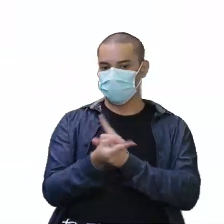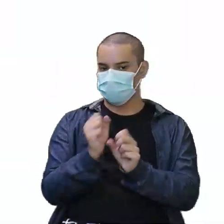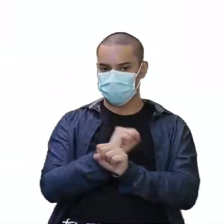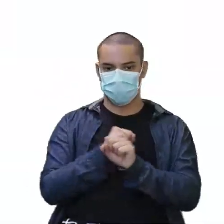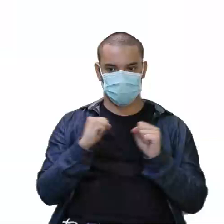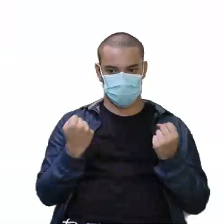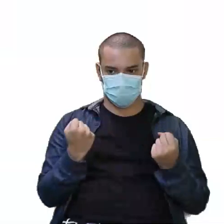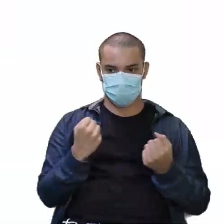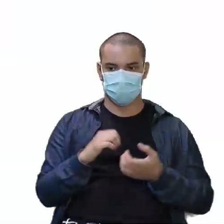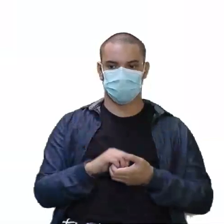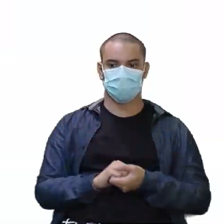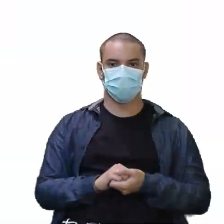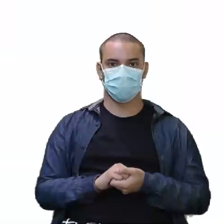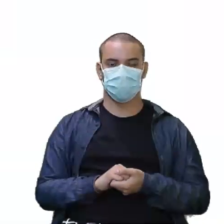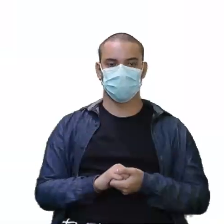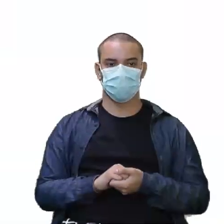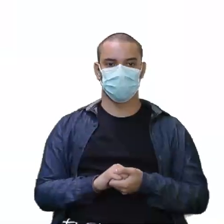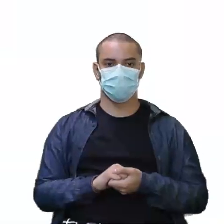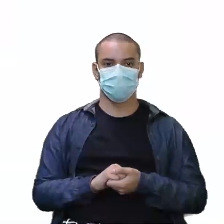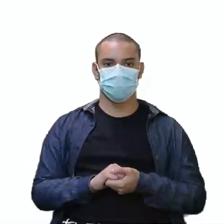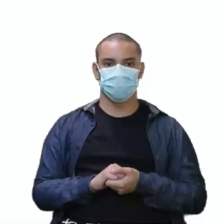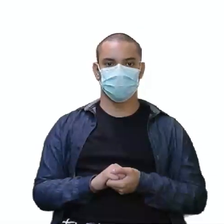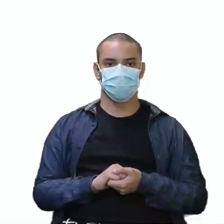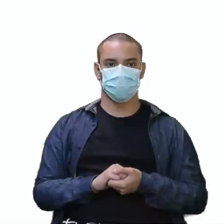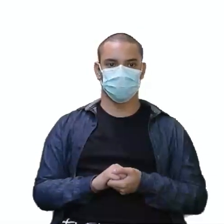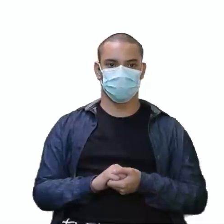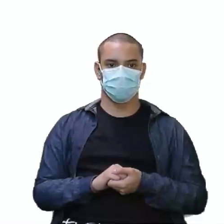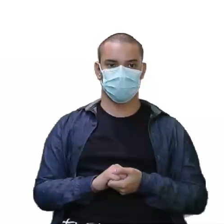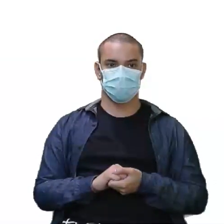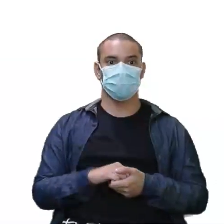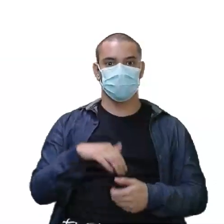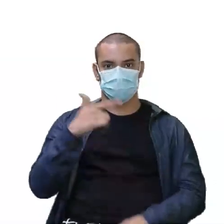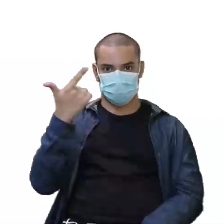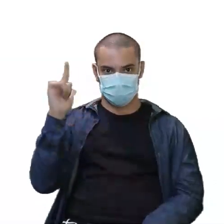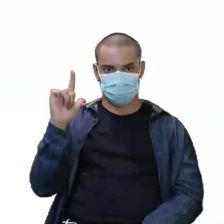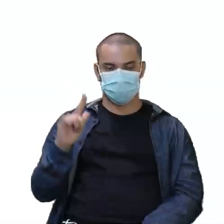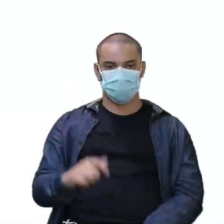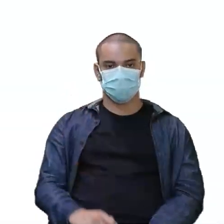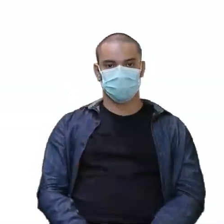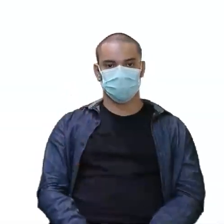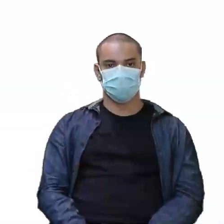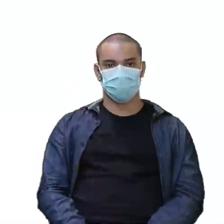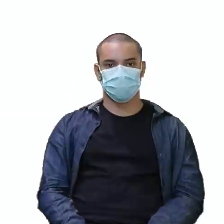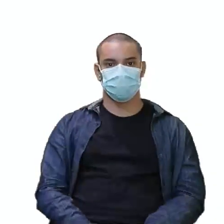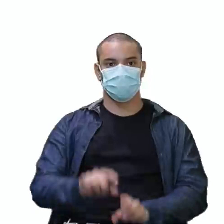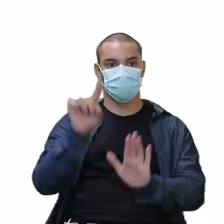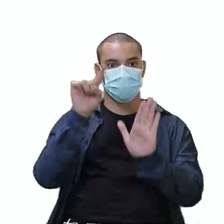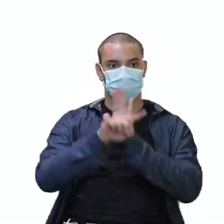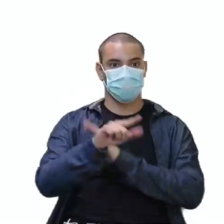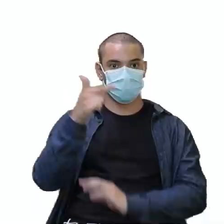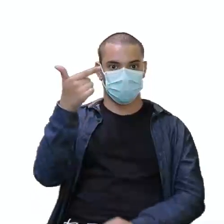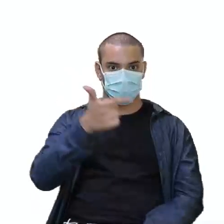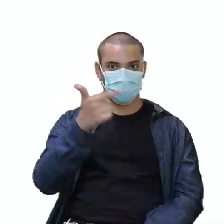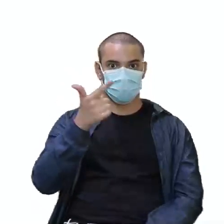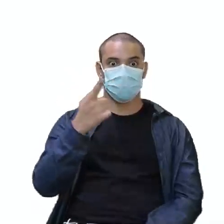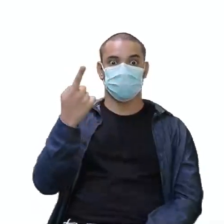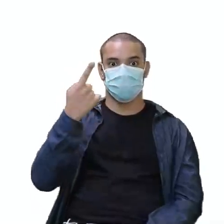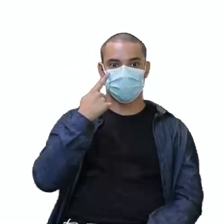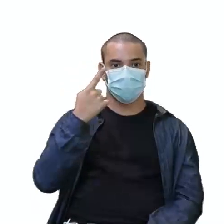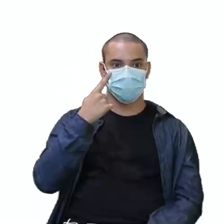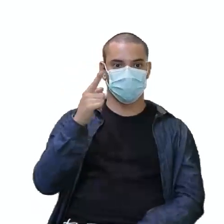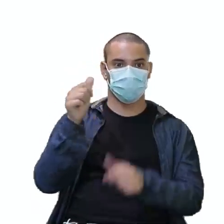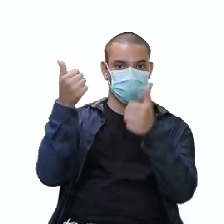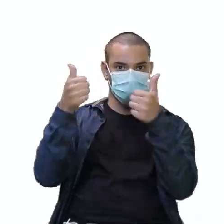base maior. Perfeito, galera? Vamos para a próxima. Questão